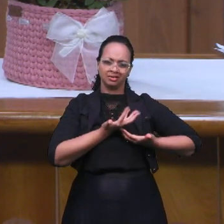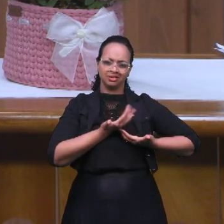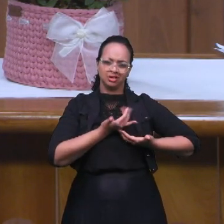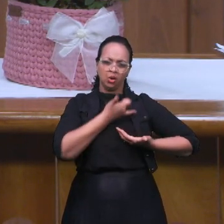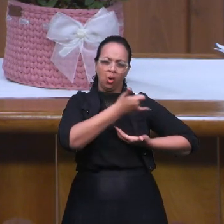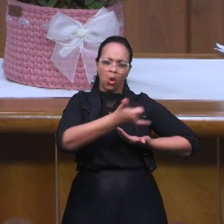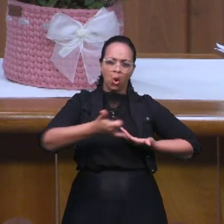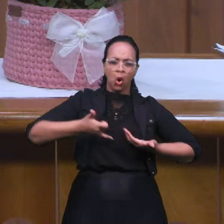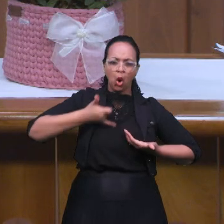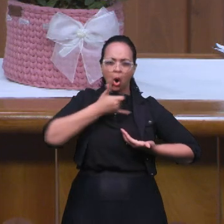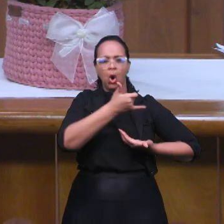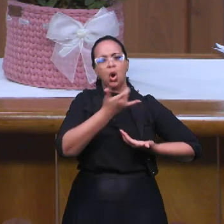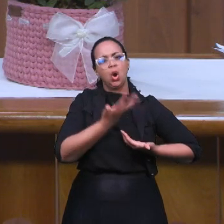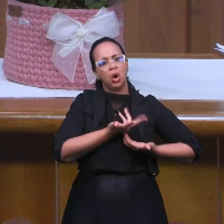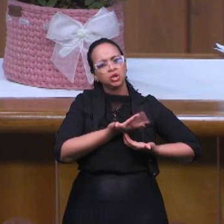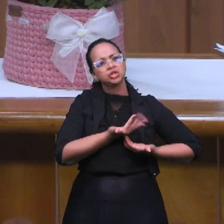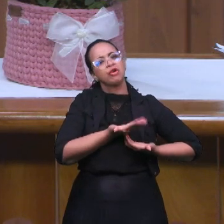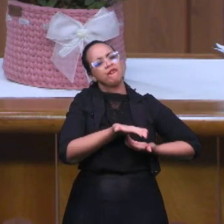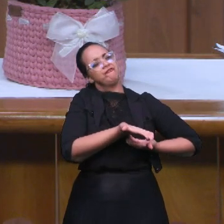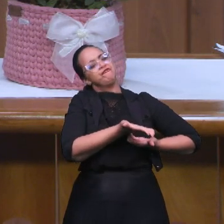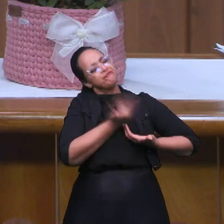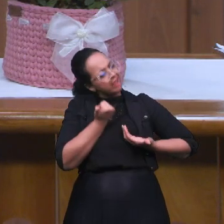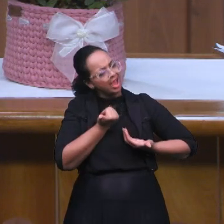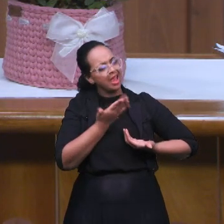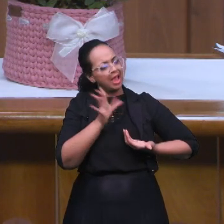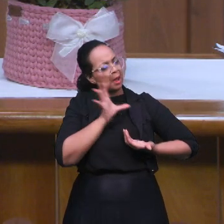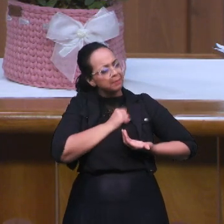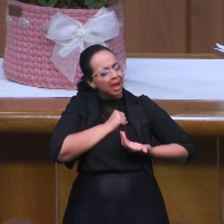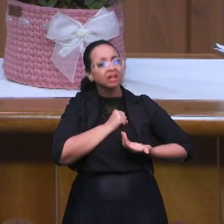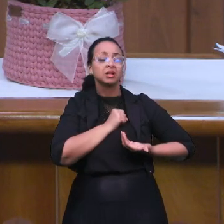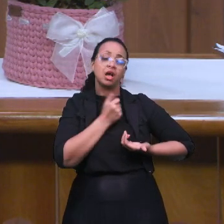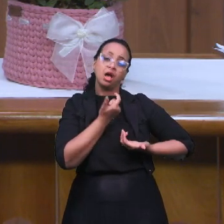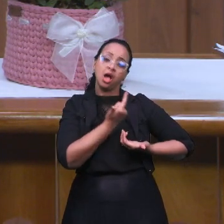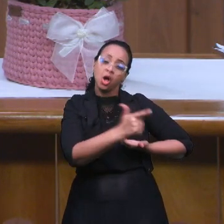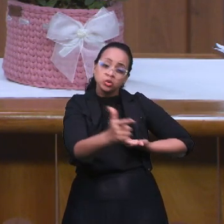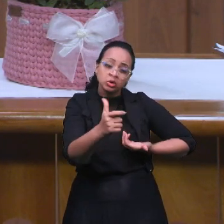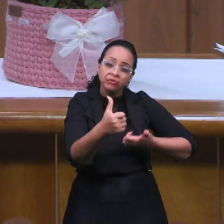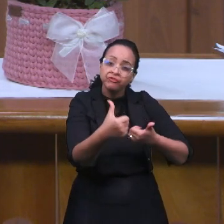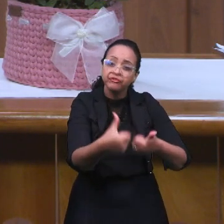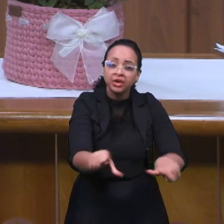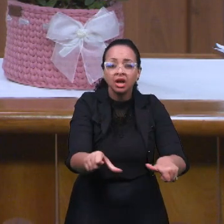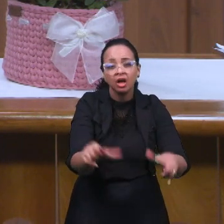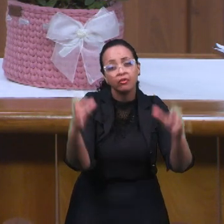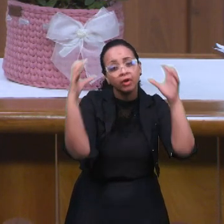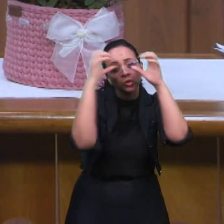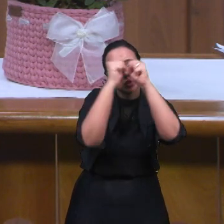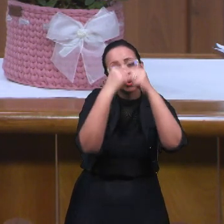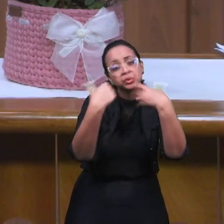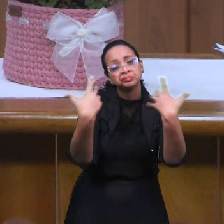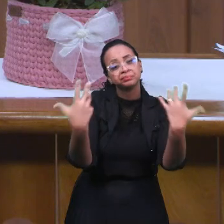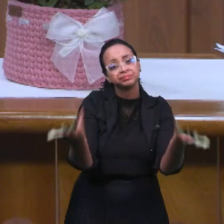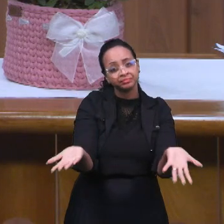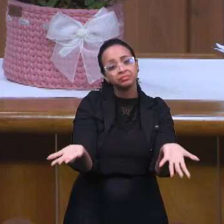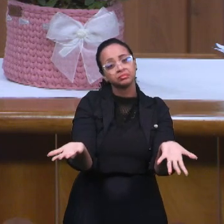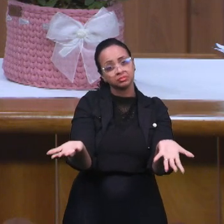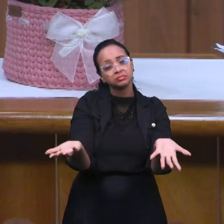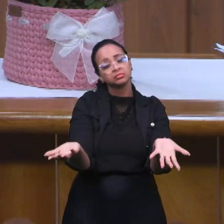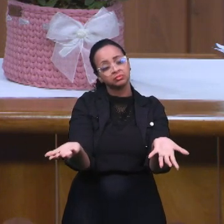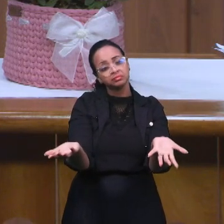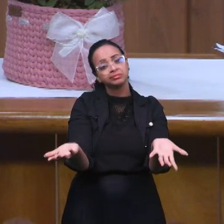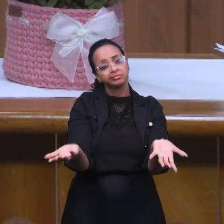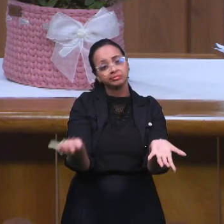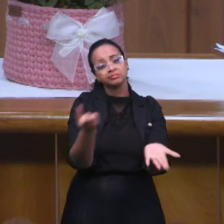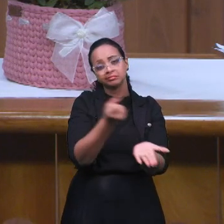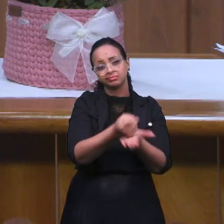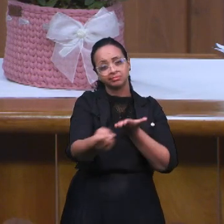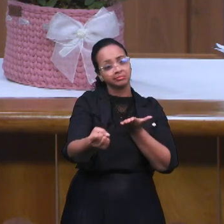na candeia. Vem, amado, vem. Outras ficaram, não, vamos ficar no escuro mesmo, que é aqui que é o nosso lugar. É o escuro, porque